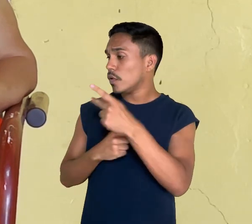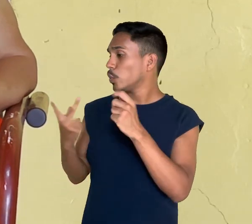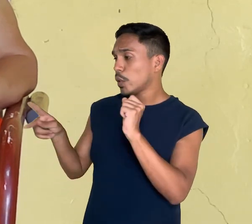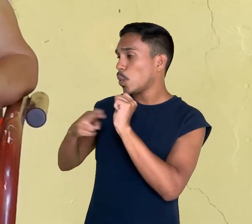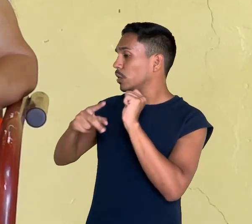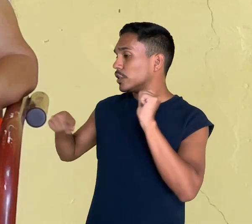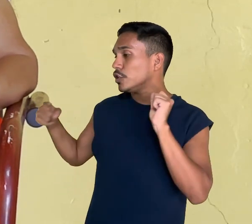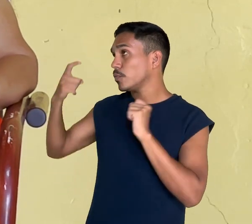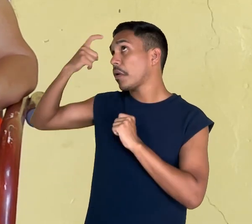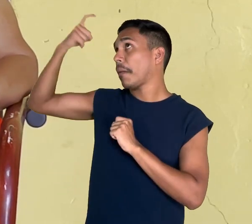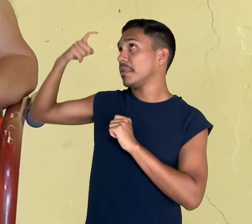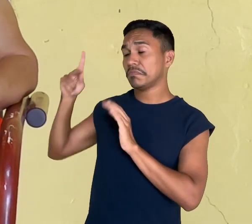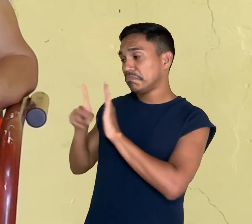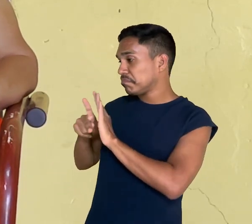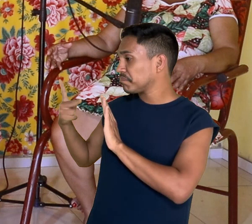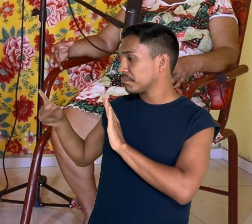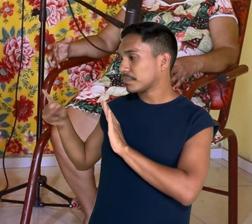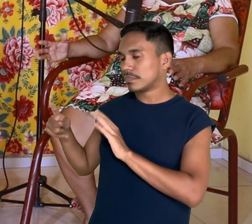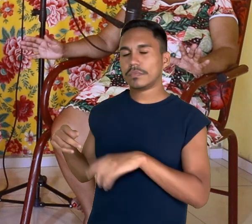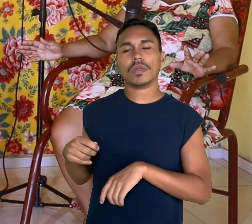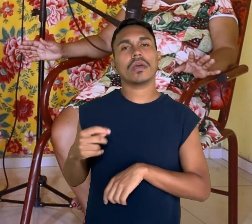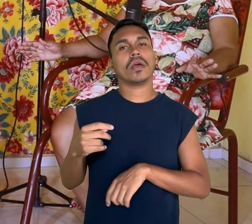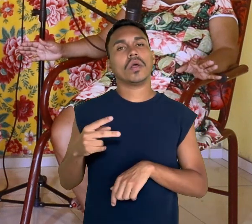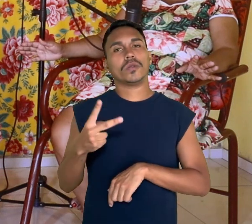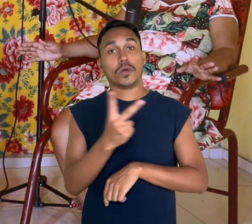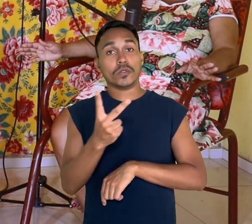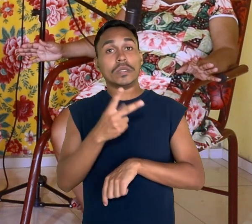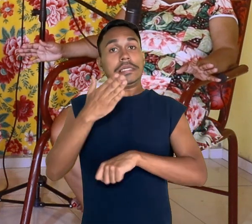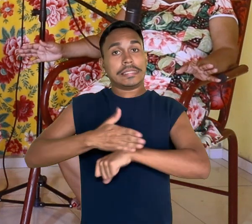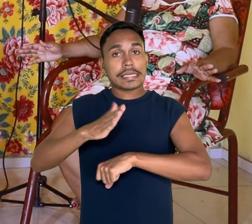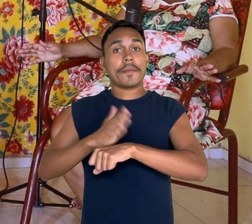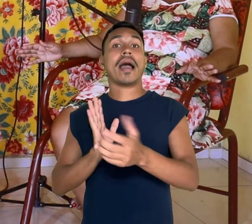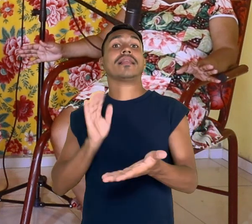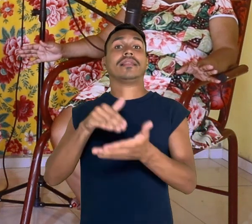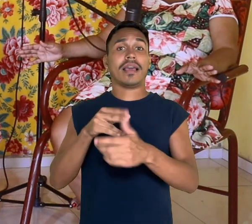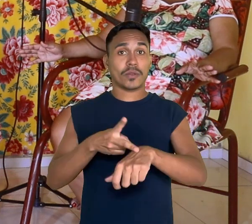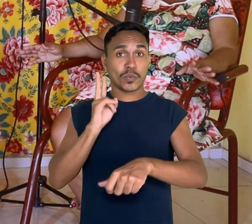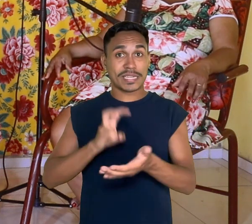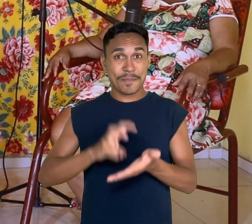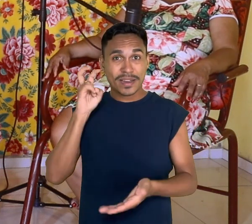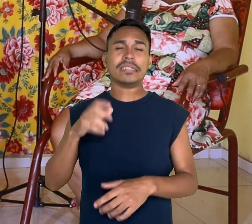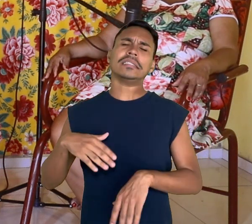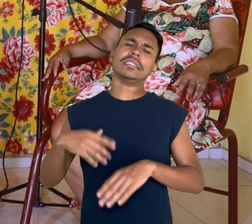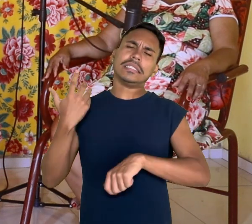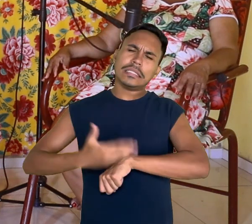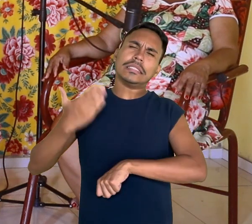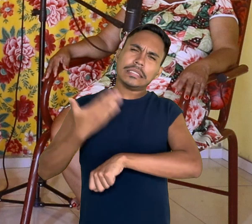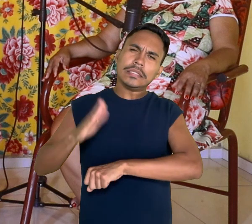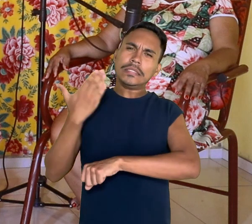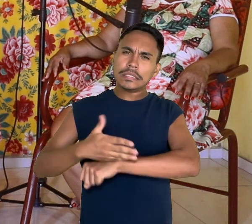da tua rima, ela já vai vir na tua cabeça. Sim. Ensaiamos até 2 horas da manhã para apresentar. Quando chegou lá na hora da